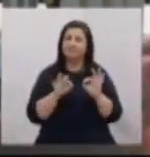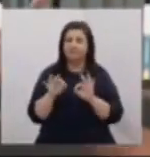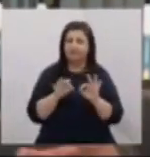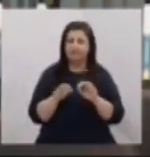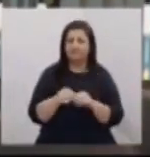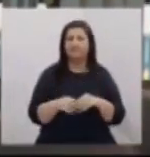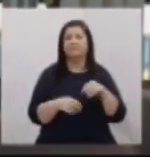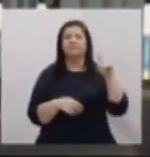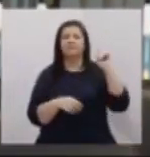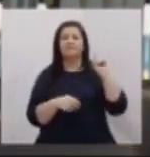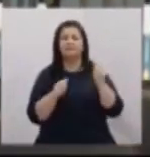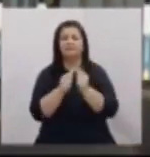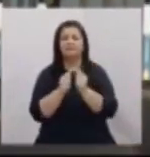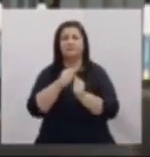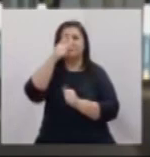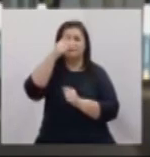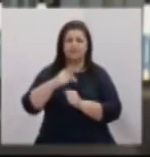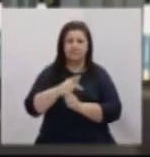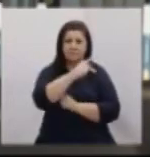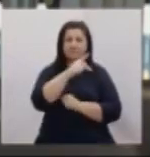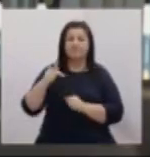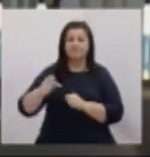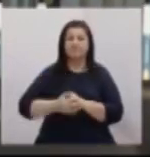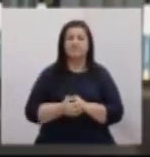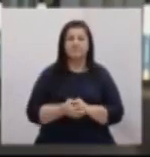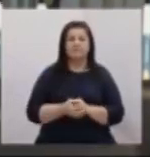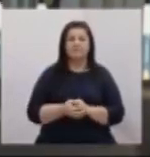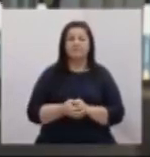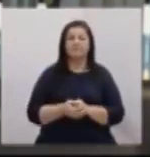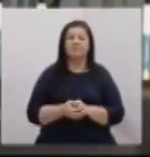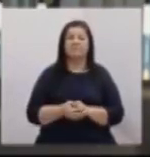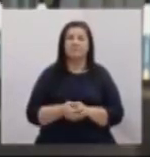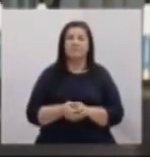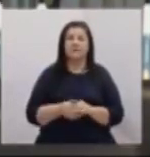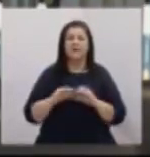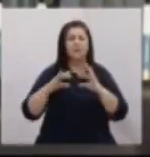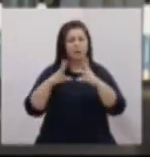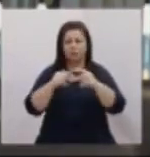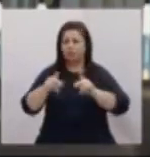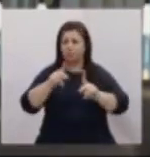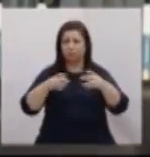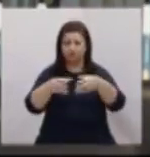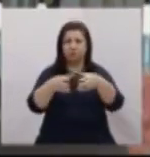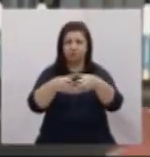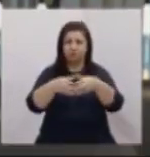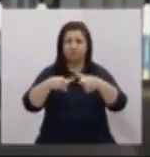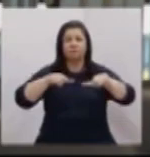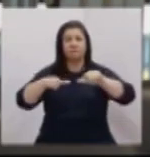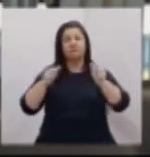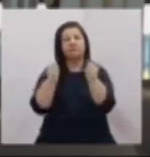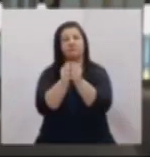eu, o padre Messias, com o padre Geraldinho, que foi o que antecedeu o padre Messias, e a comunidade em geral, procuram trabalhar em